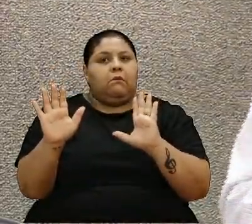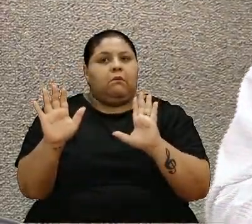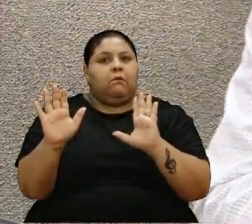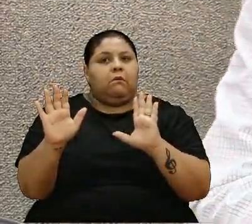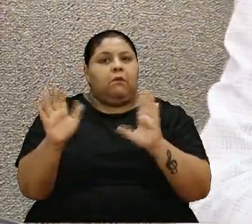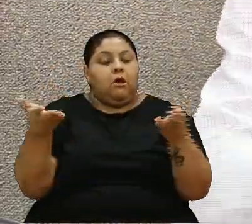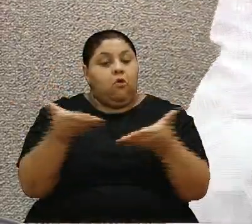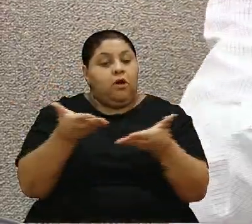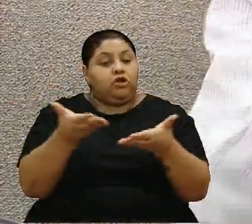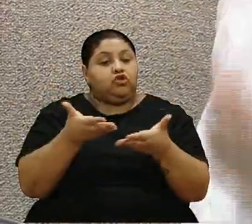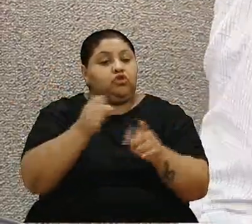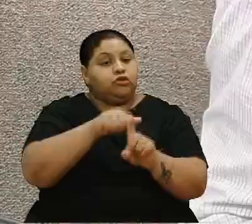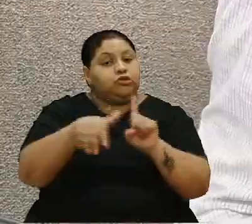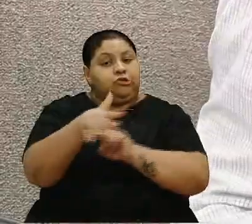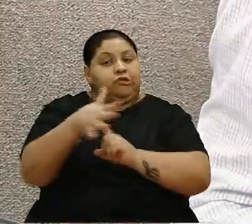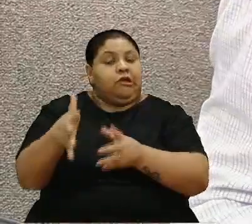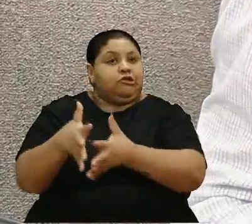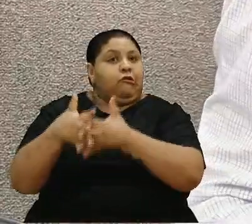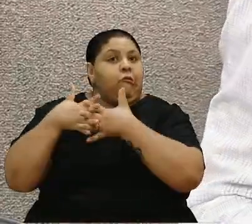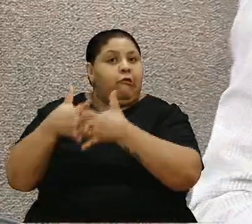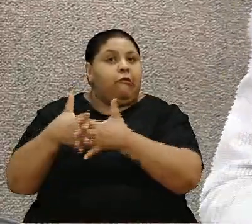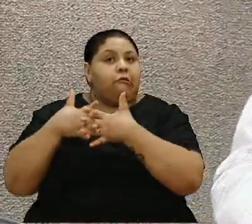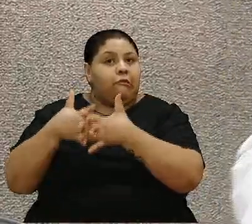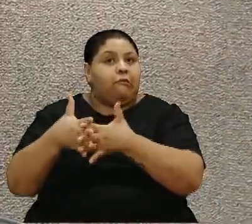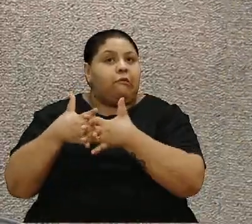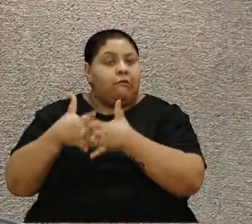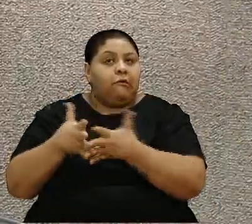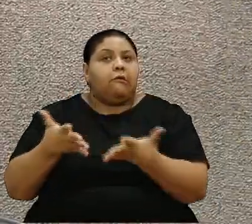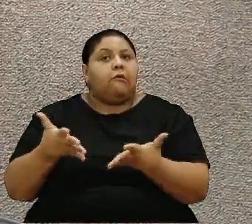nós tiramos o trem dos trilhos e vai